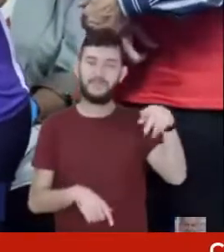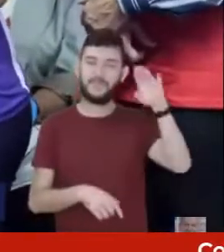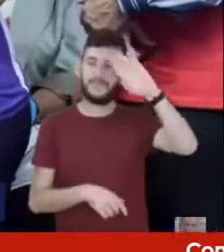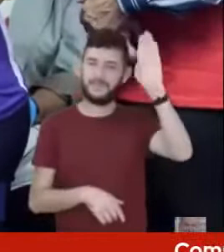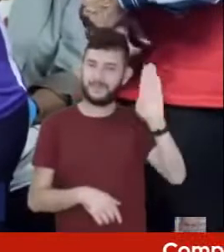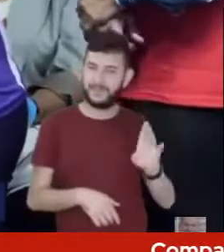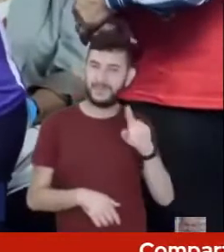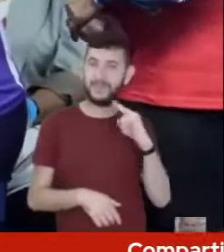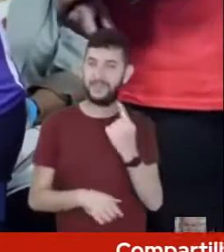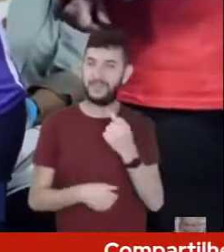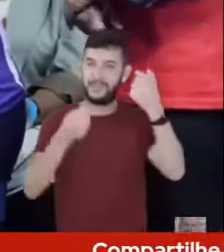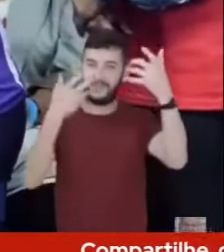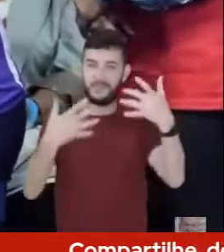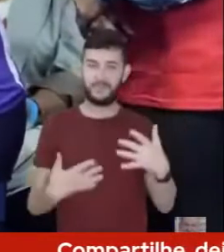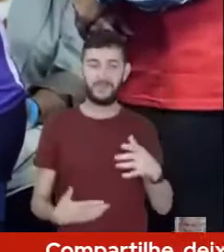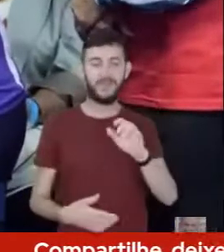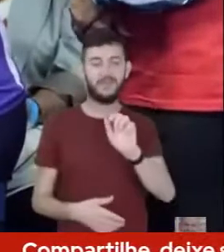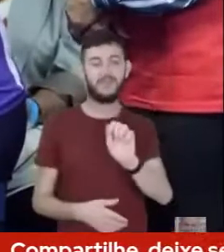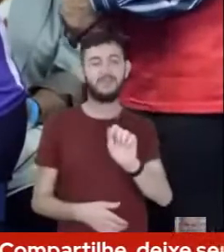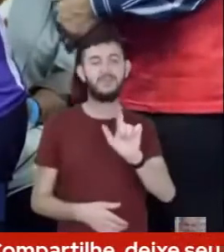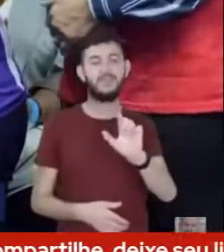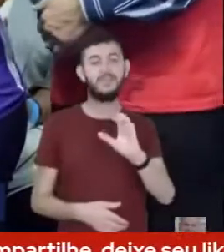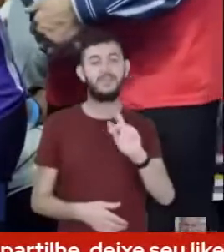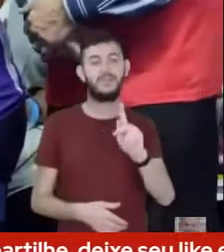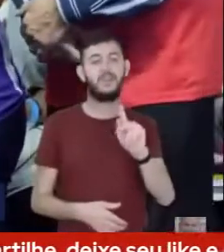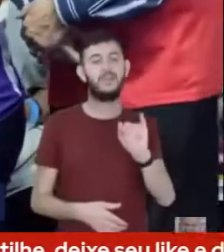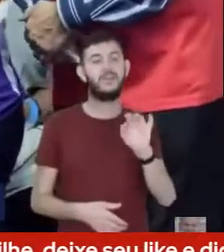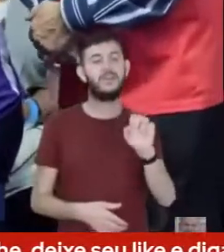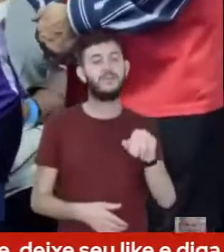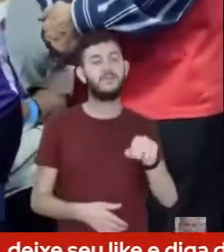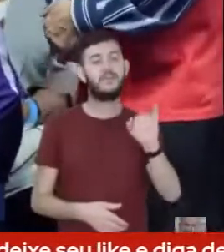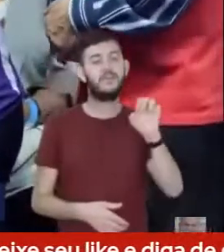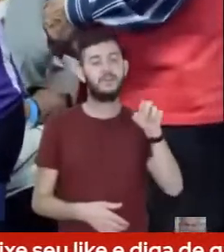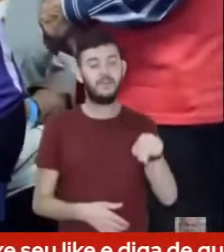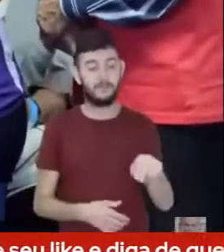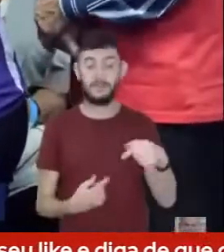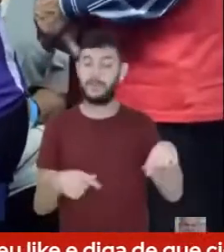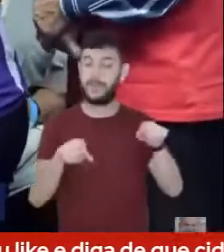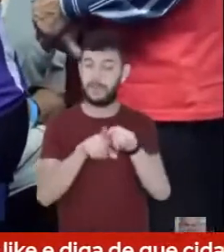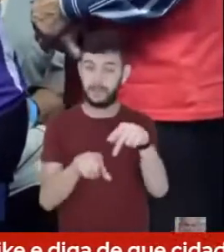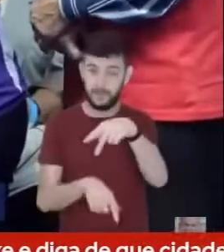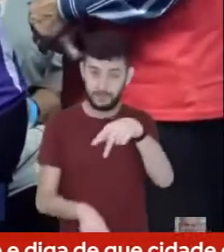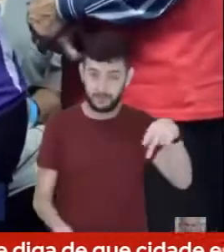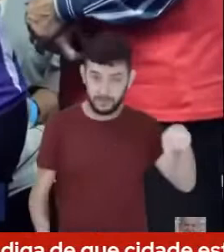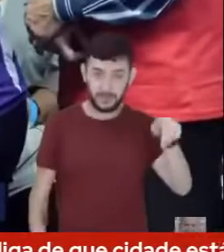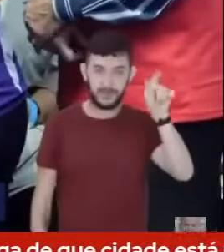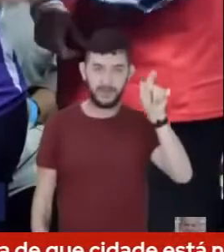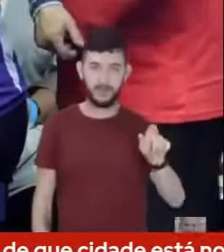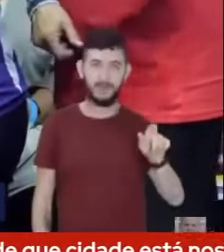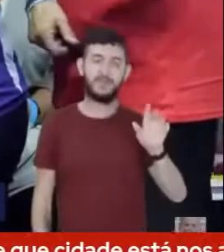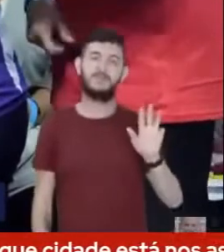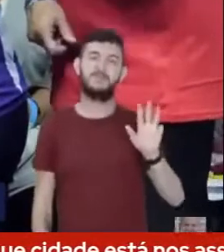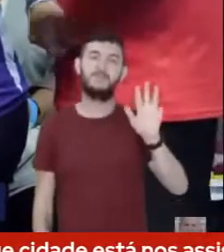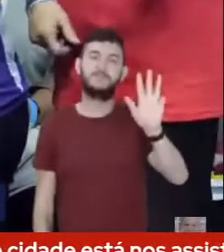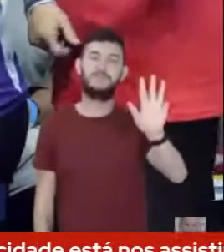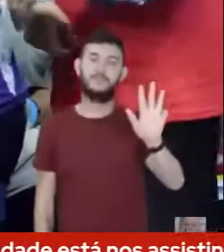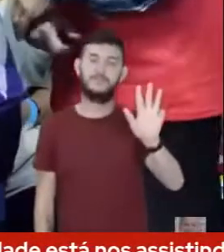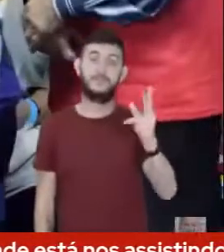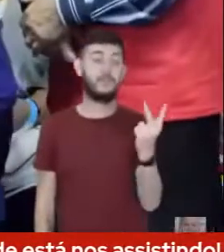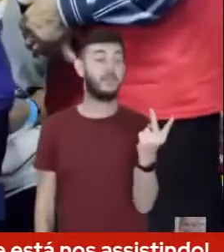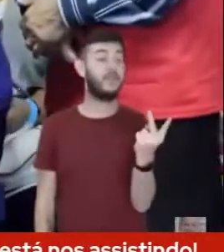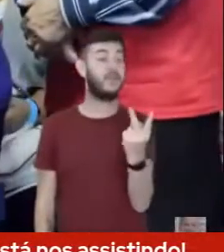Geraldo Alckmin, nós estamos falando do presidente Lula, e é com eles que nós vamos